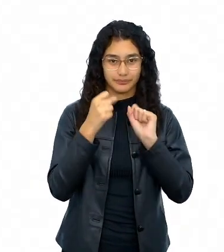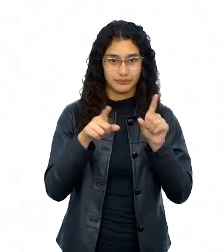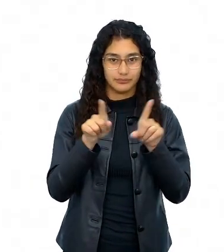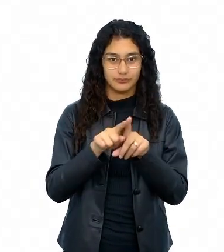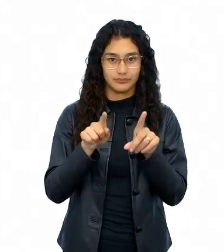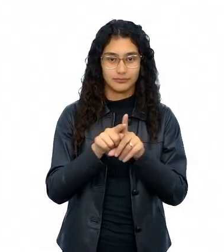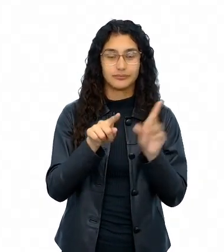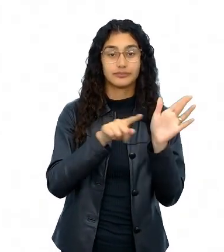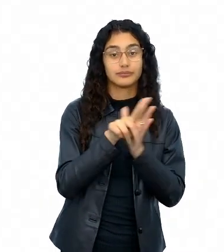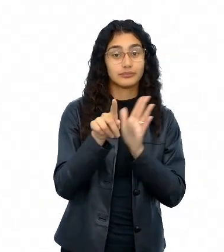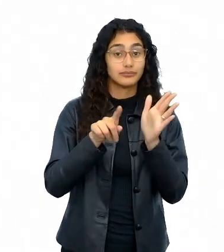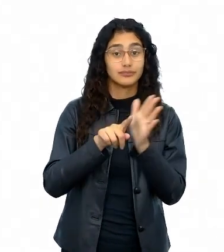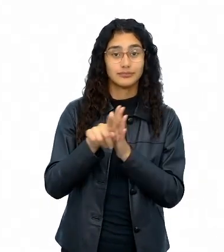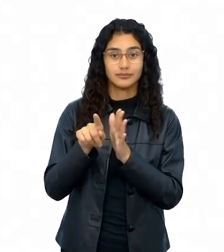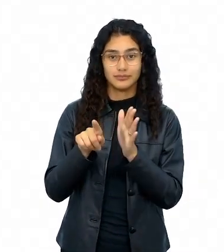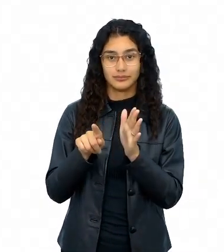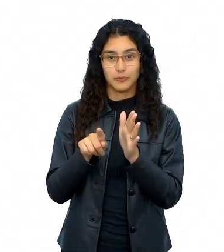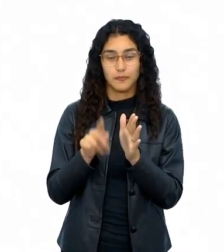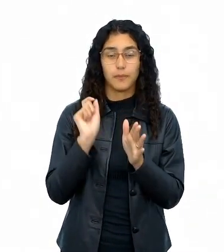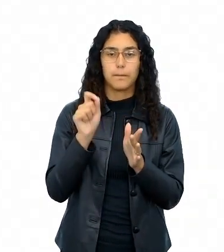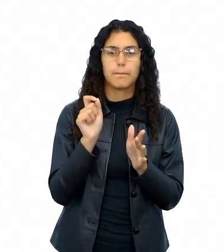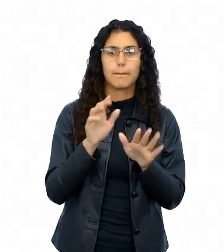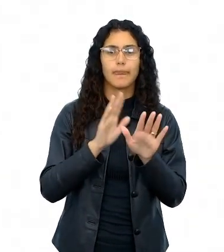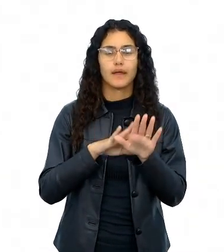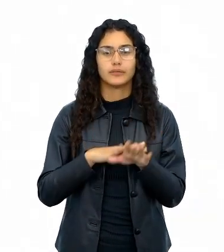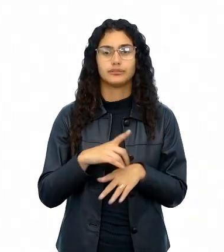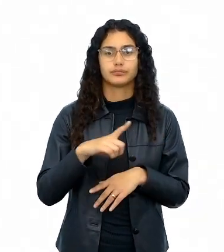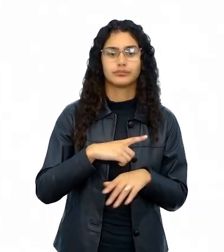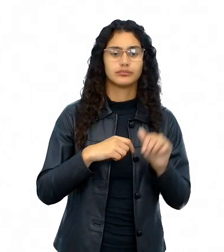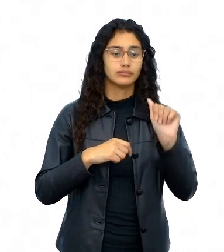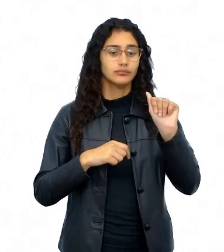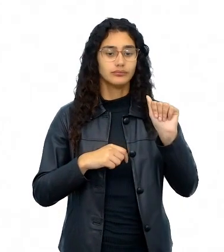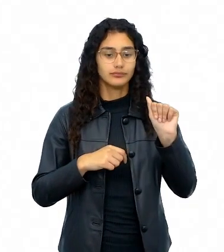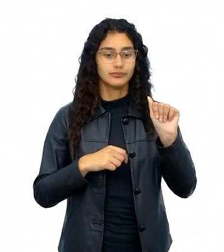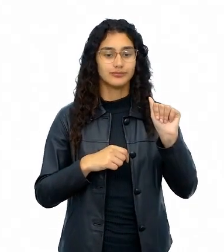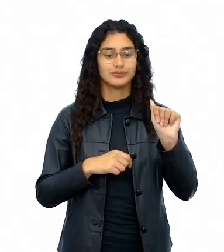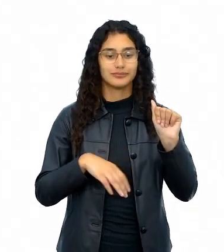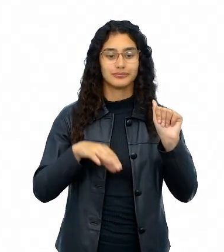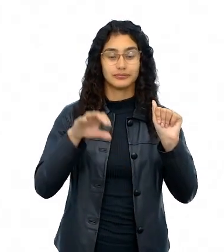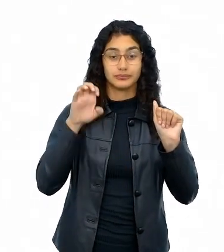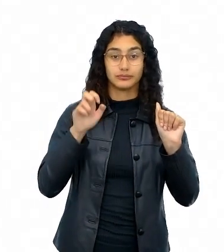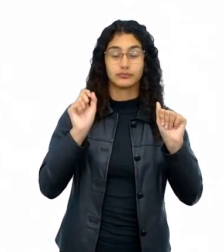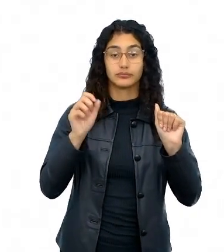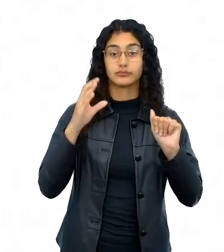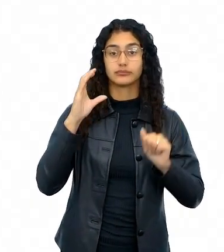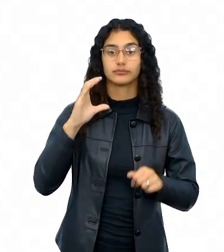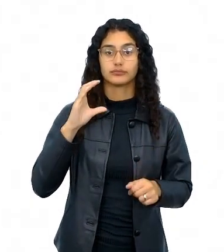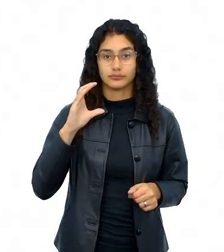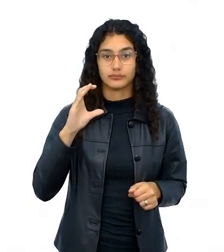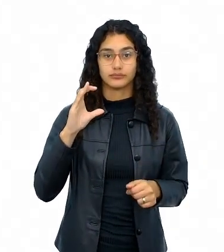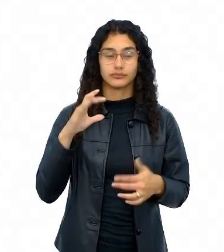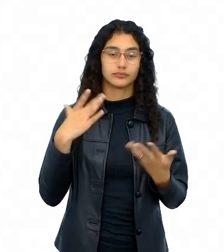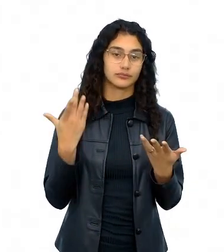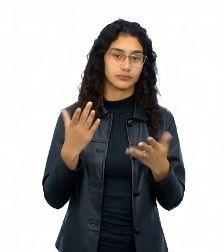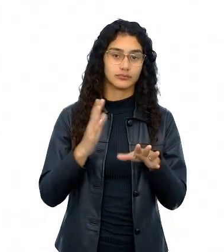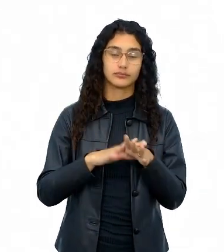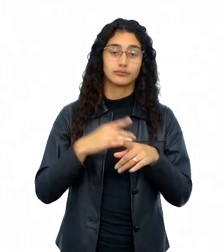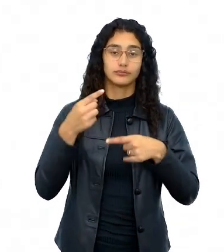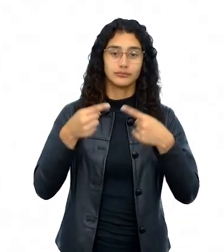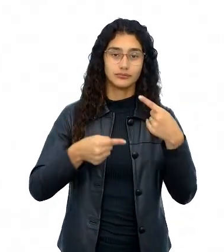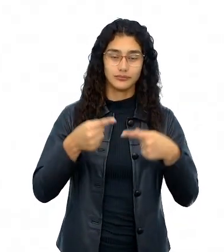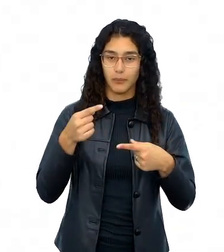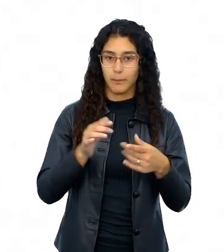também perguntar, por que C é zero? Tem o A, tem o B e o C. Aonde está esse C? Boa hora para discutir